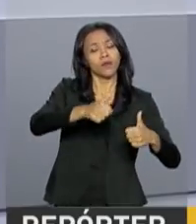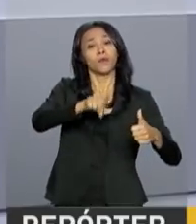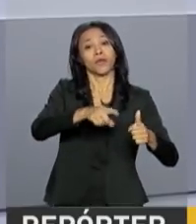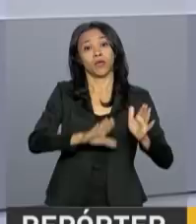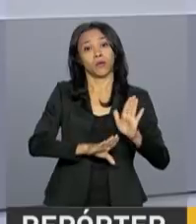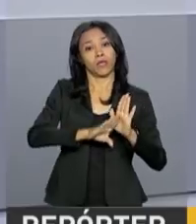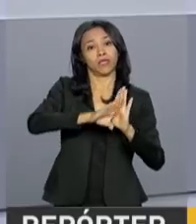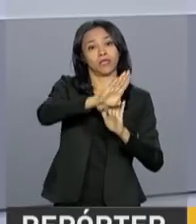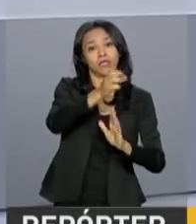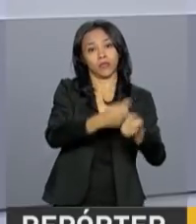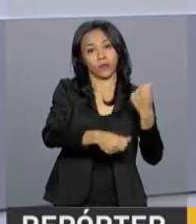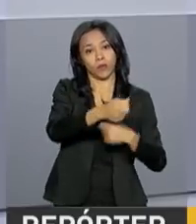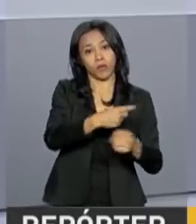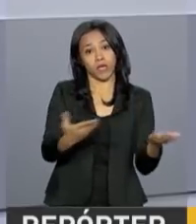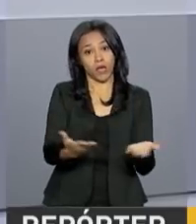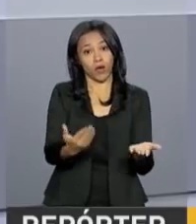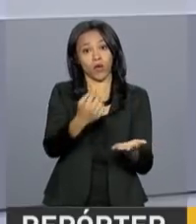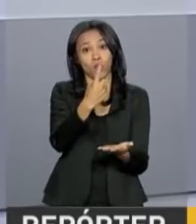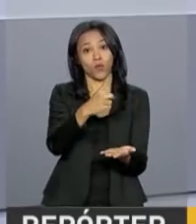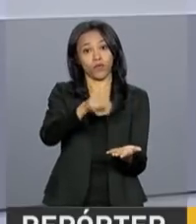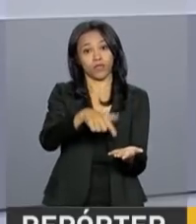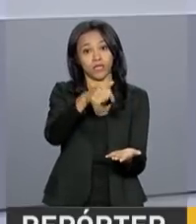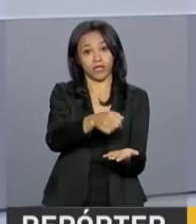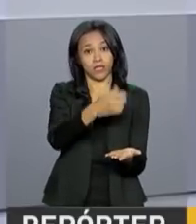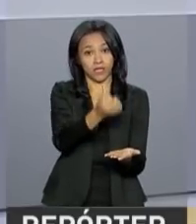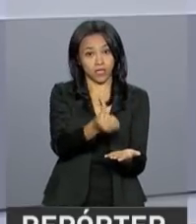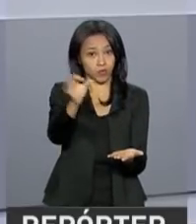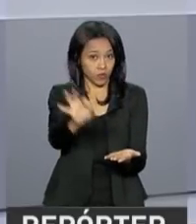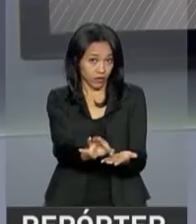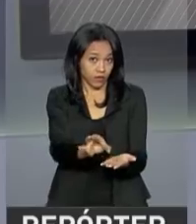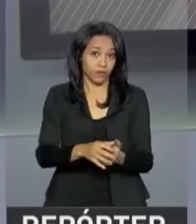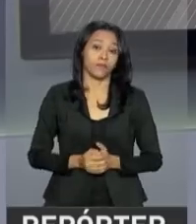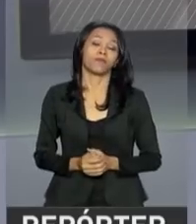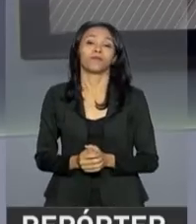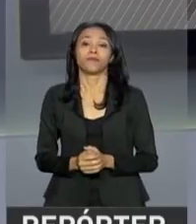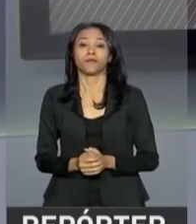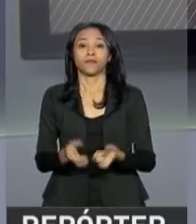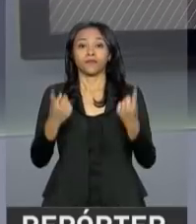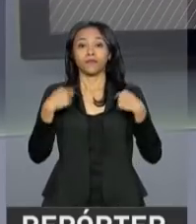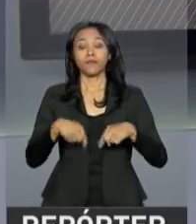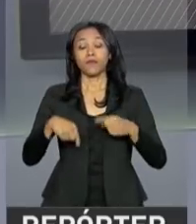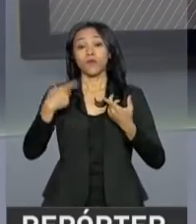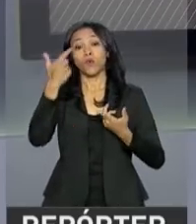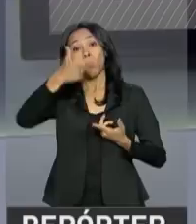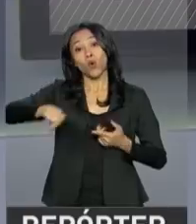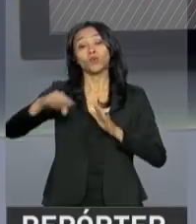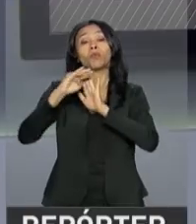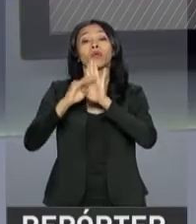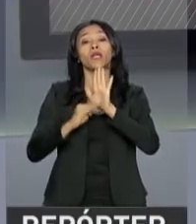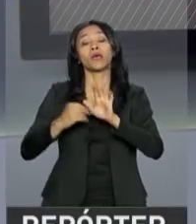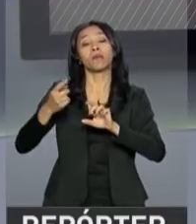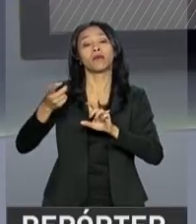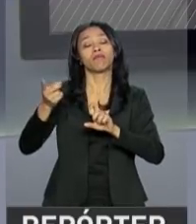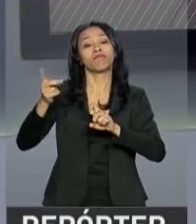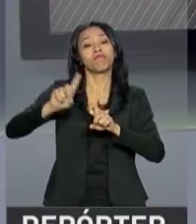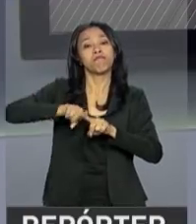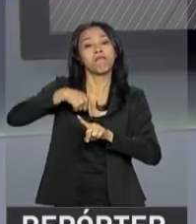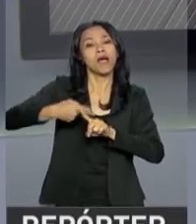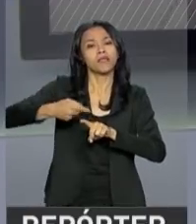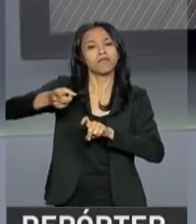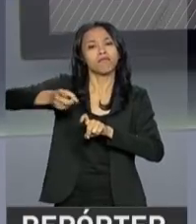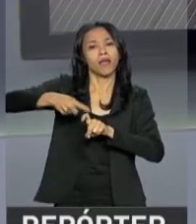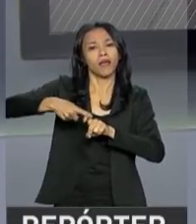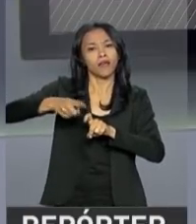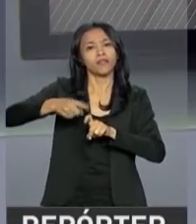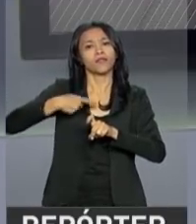que passou para 1,76 por cento o programa mais médicos atende cerca de 63